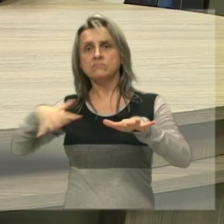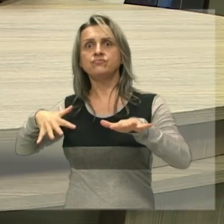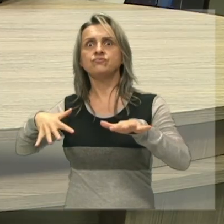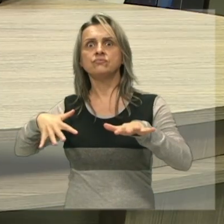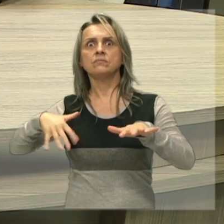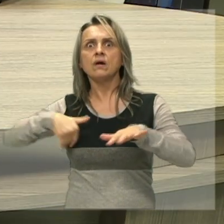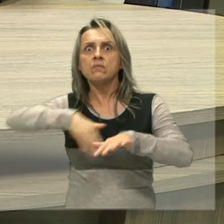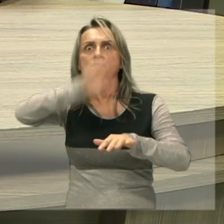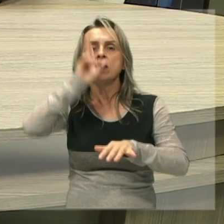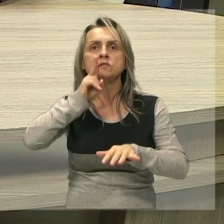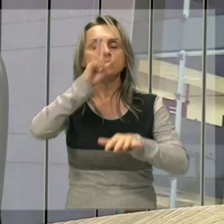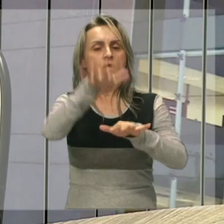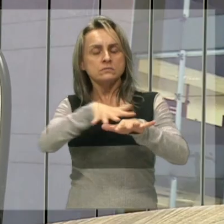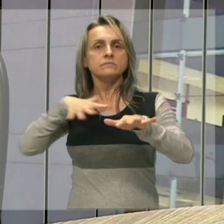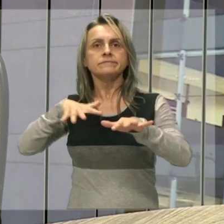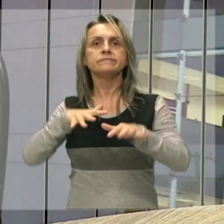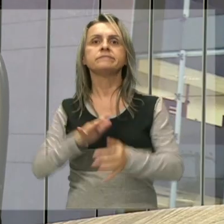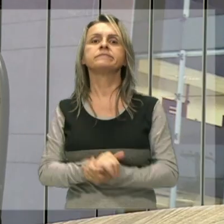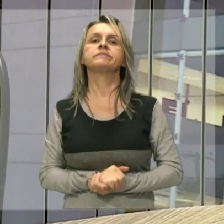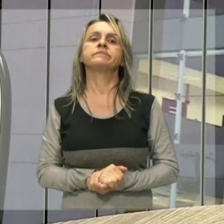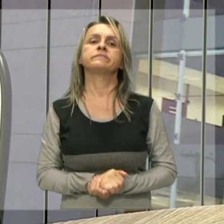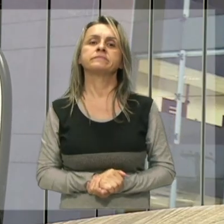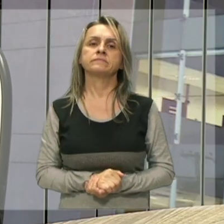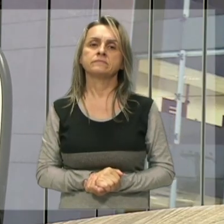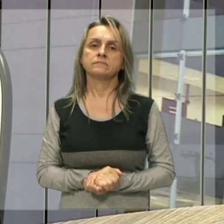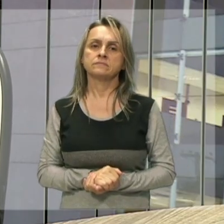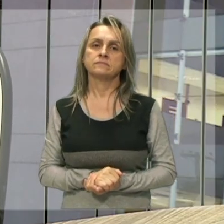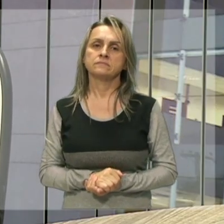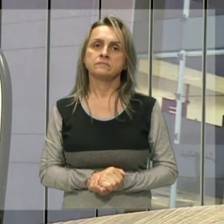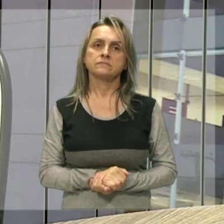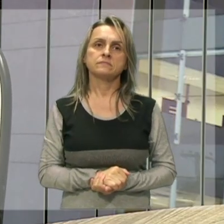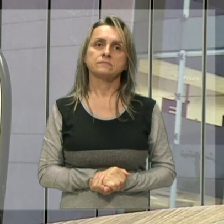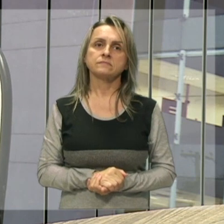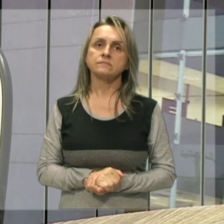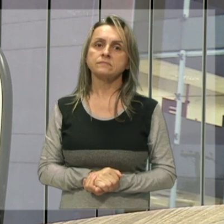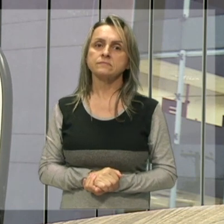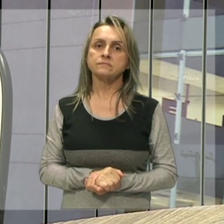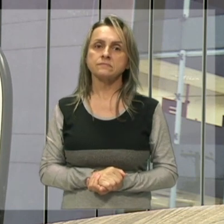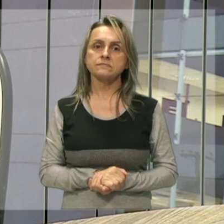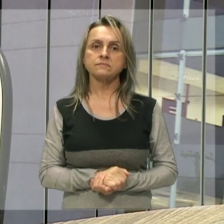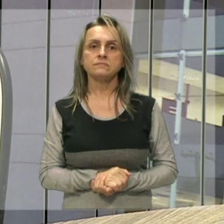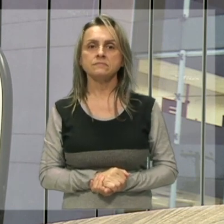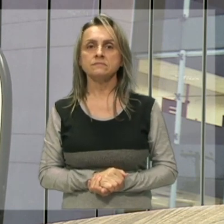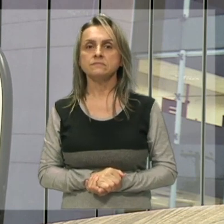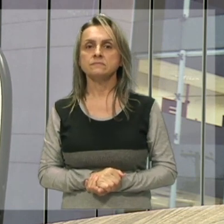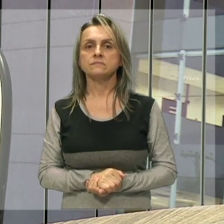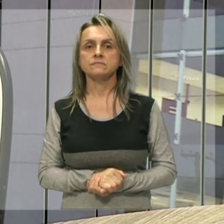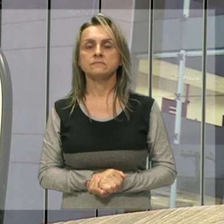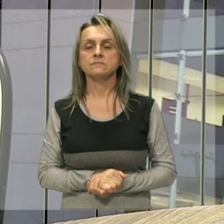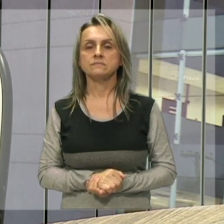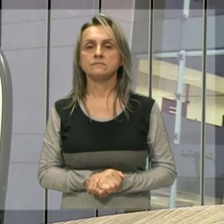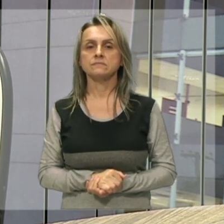Era exatamente o que eu ia te perguntar, porque hoje voltou exatamente por causa dessa fala